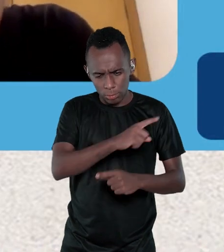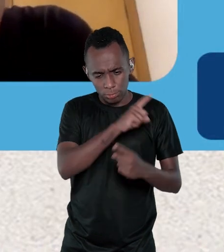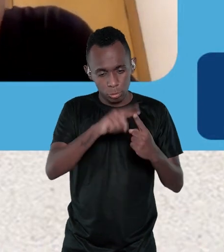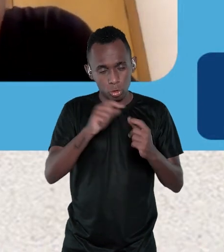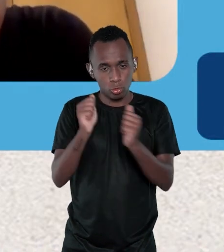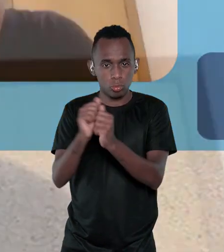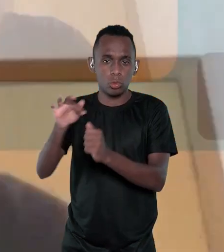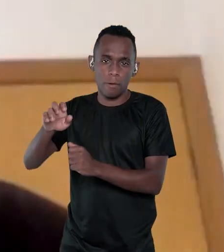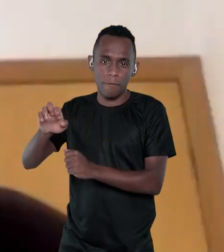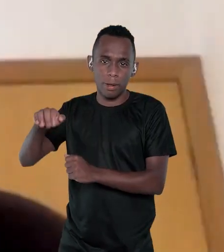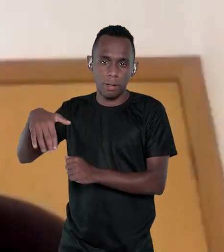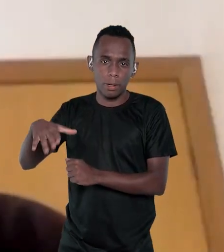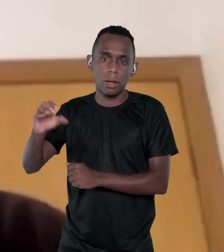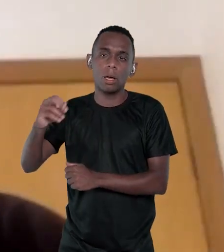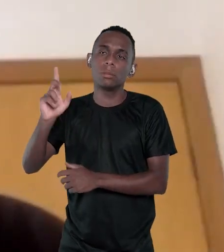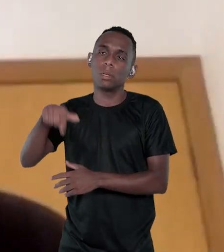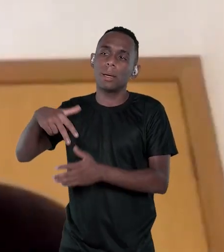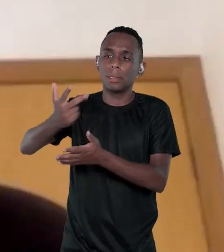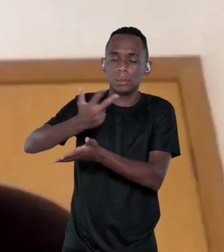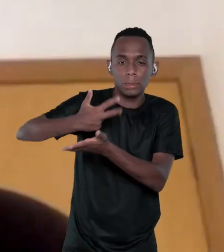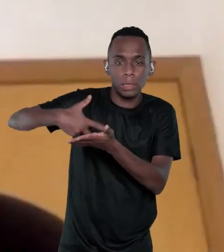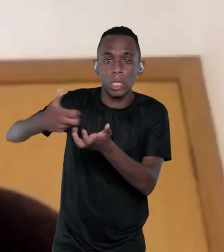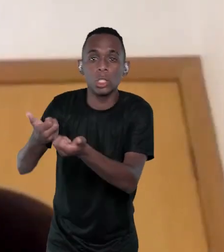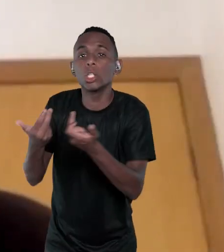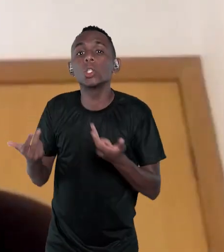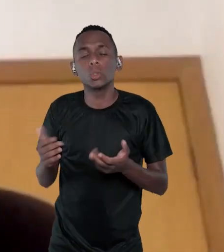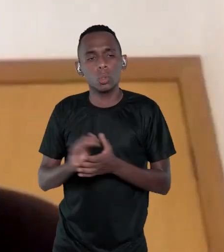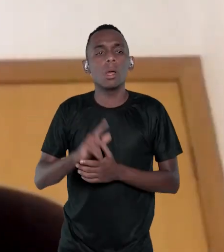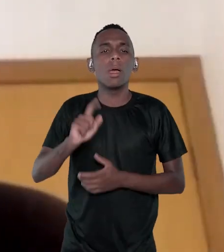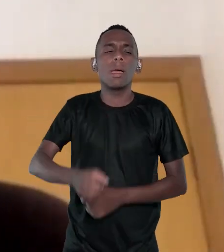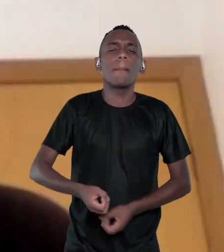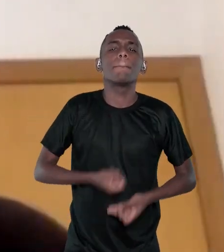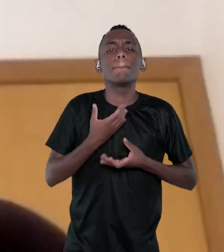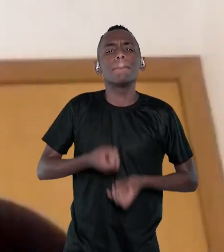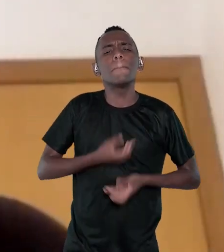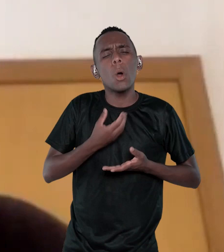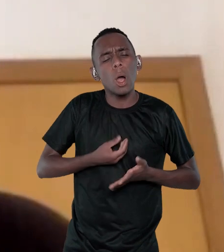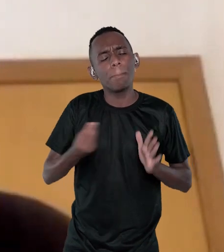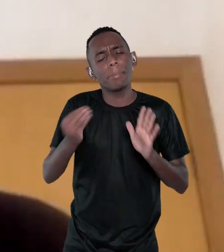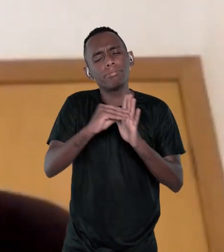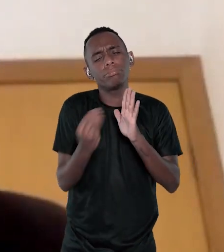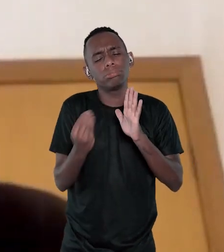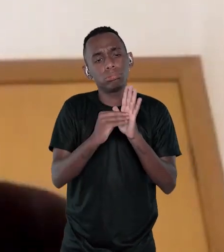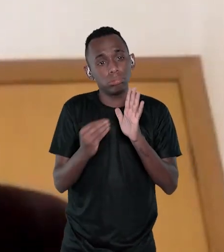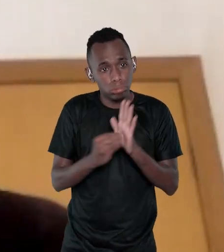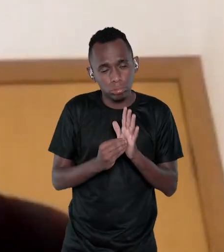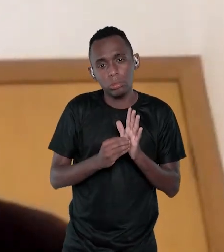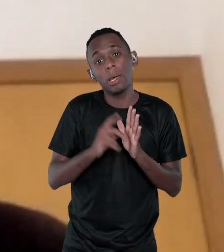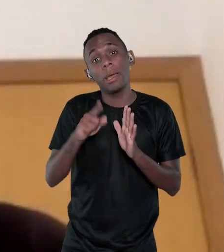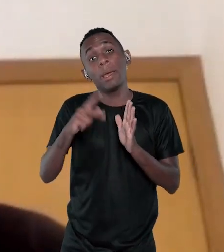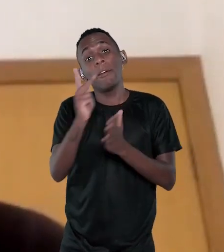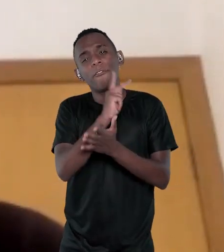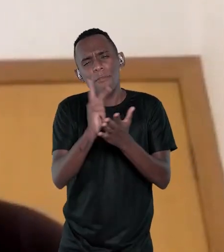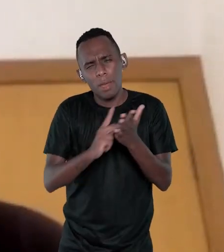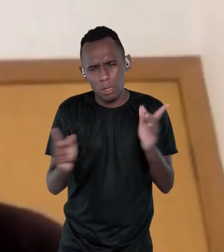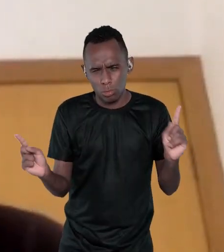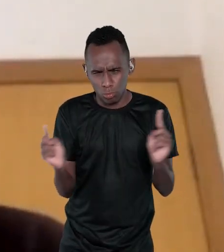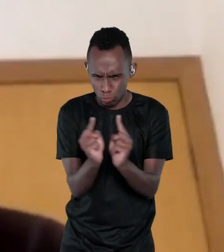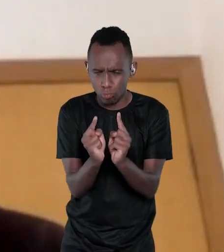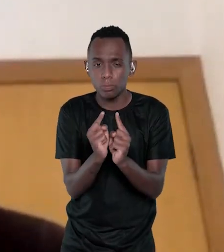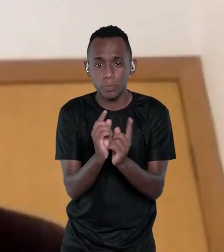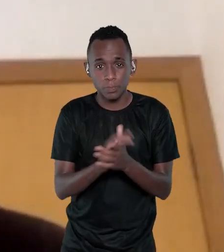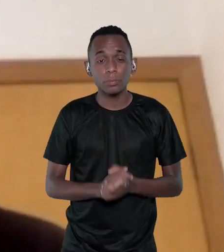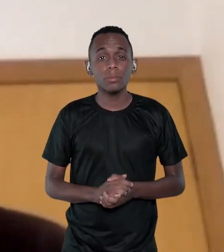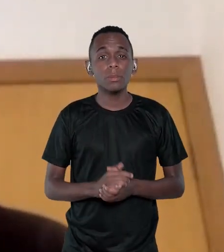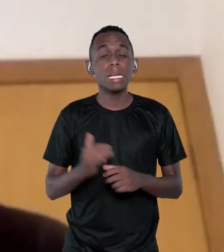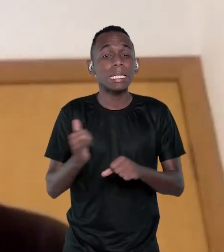trabalhando nesses 2 projetos. Esse está pronto, que eu fiz com o Fernando Pacheco. Dança das Coisas, que são